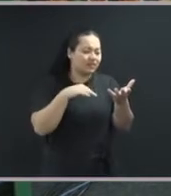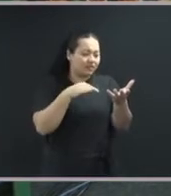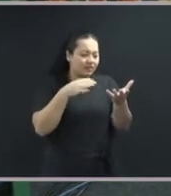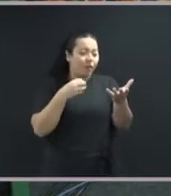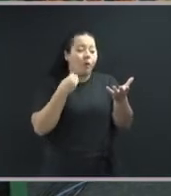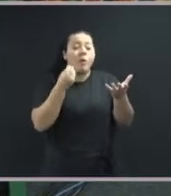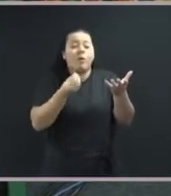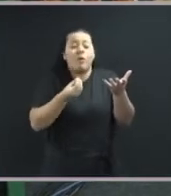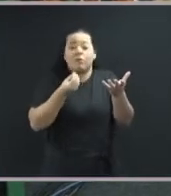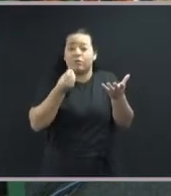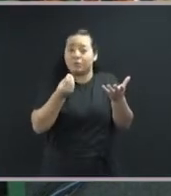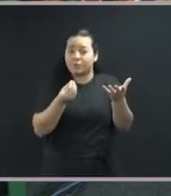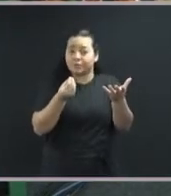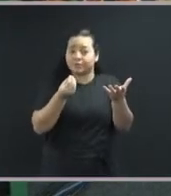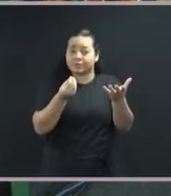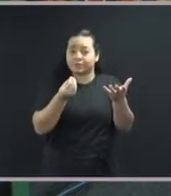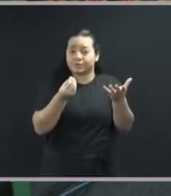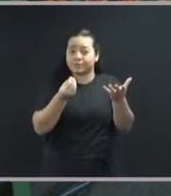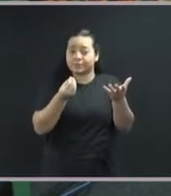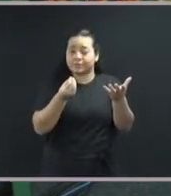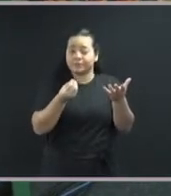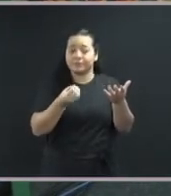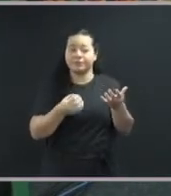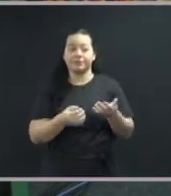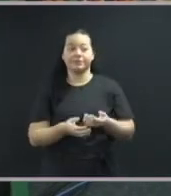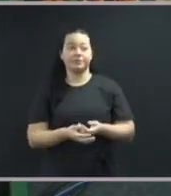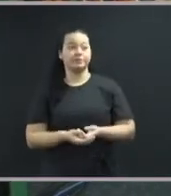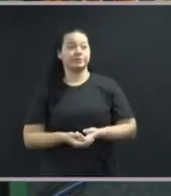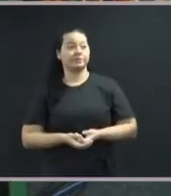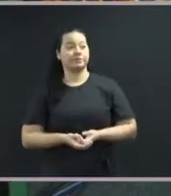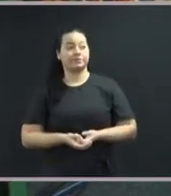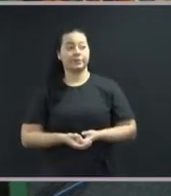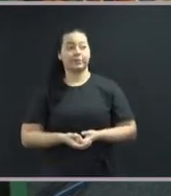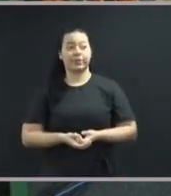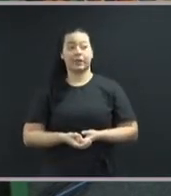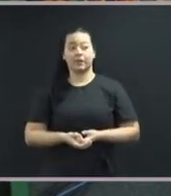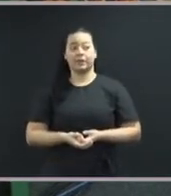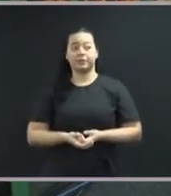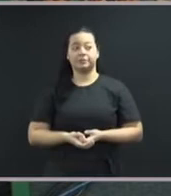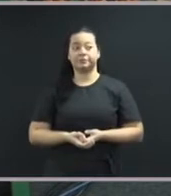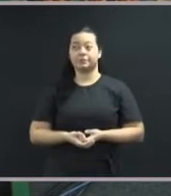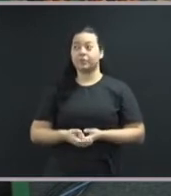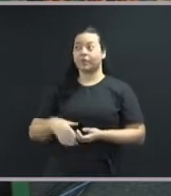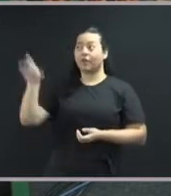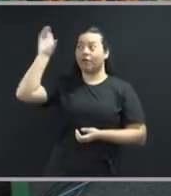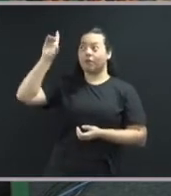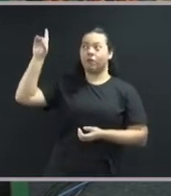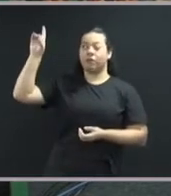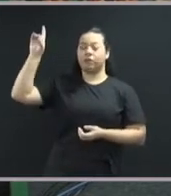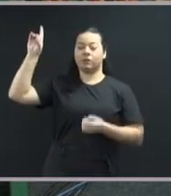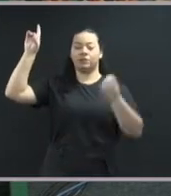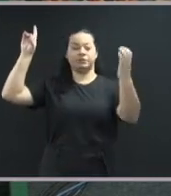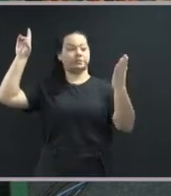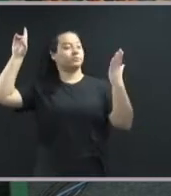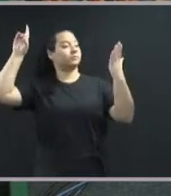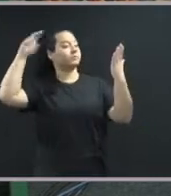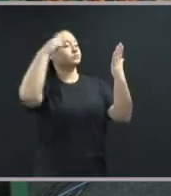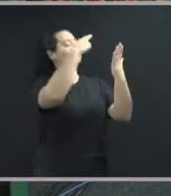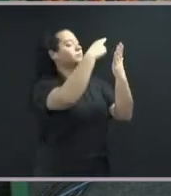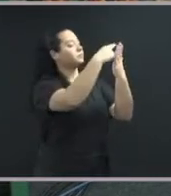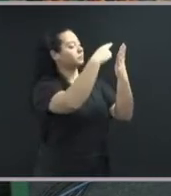lavados, remidos no sangue de Jesus. Deus estabeleceu um projeto de resgate do